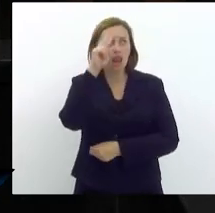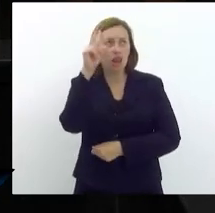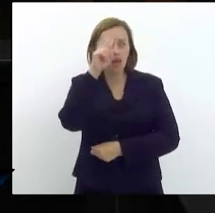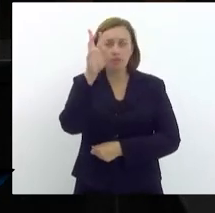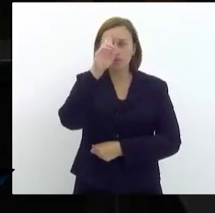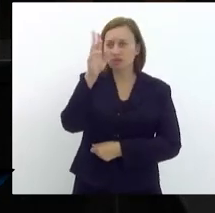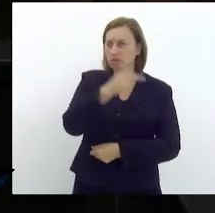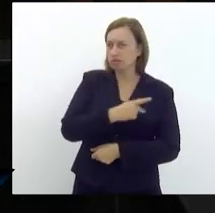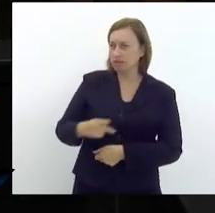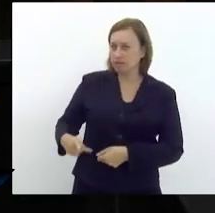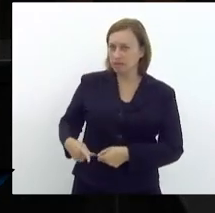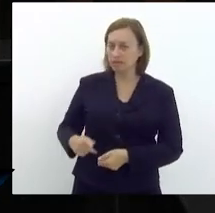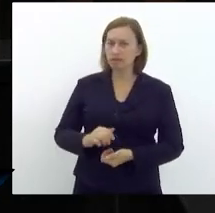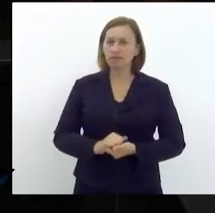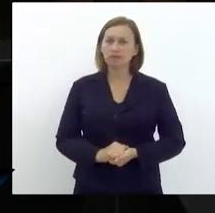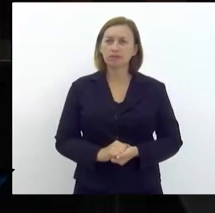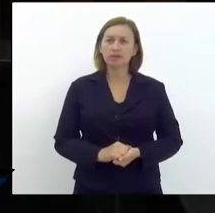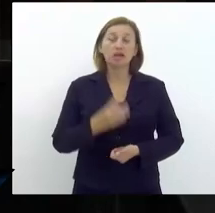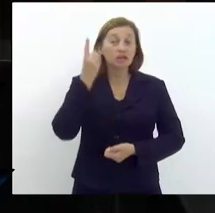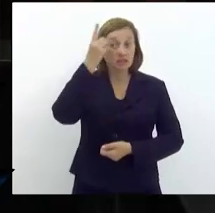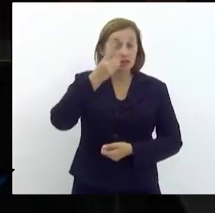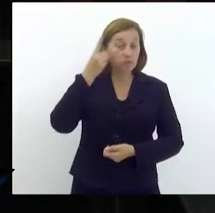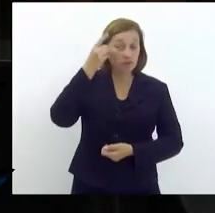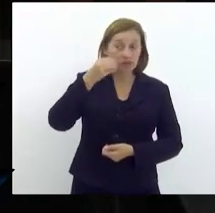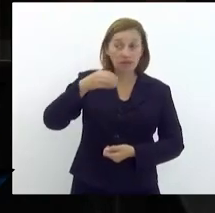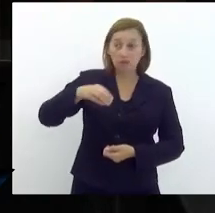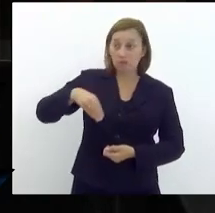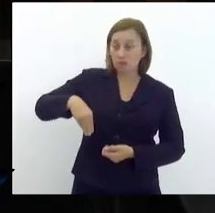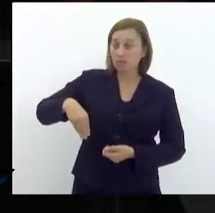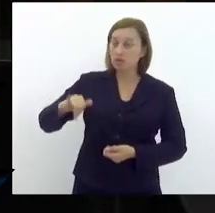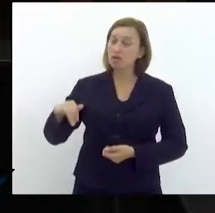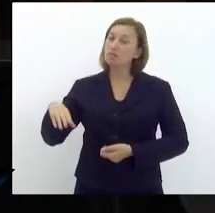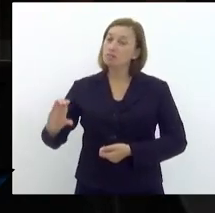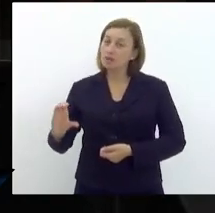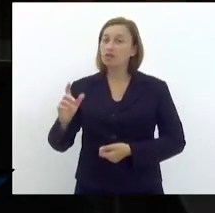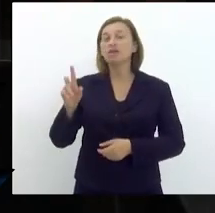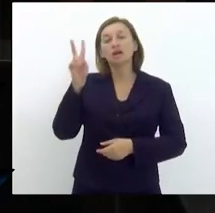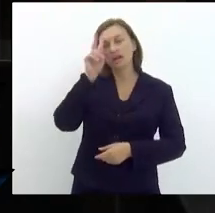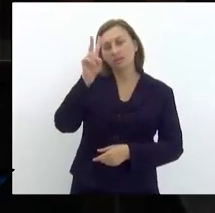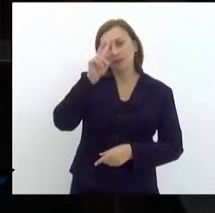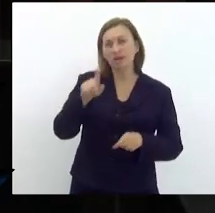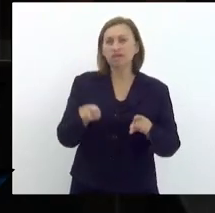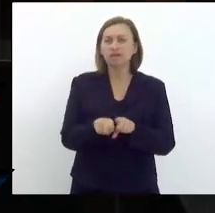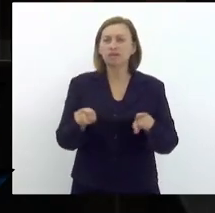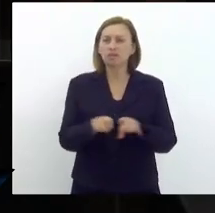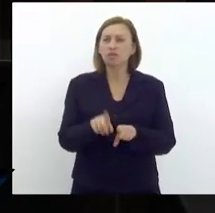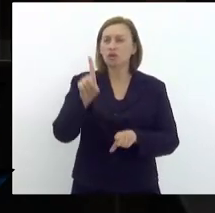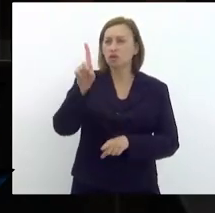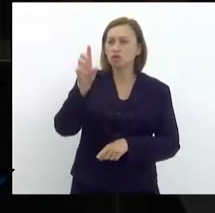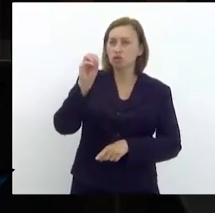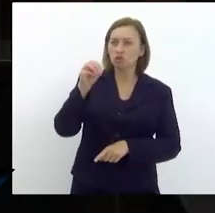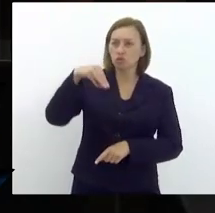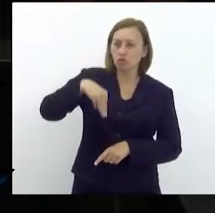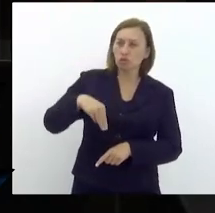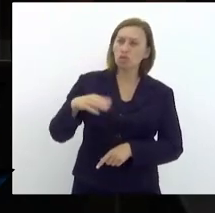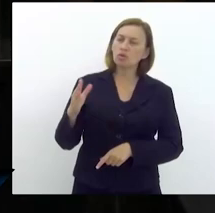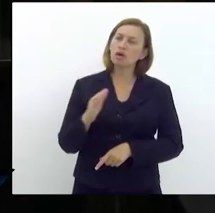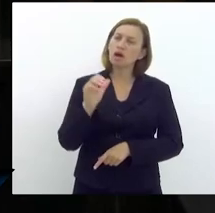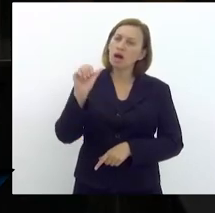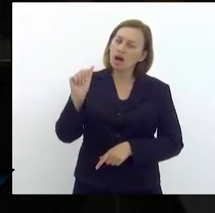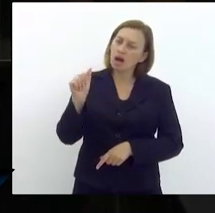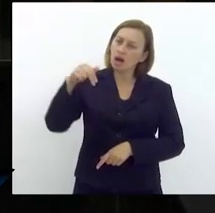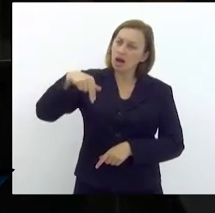Presidente deputado Carlos mim que há de lembrar também de Dom Antônio Fragoso